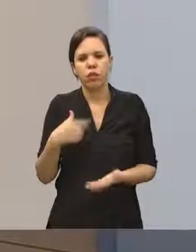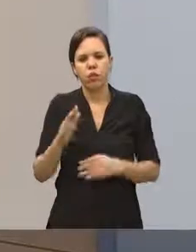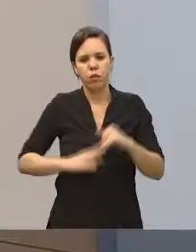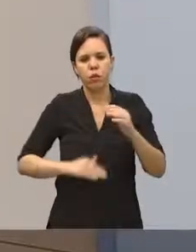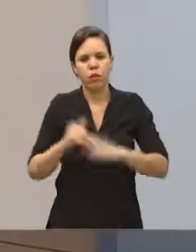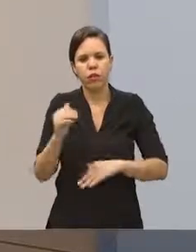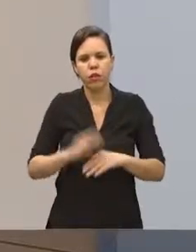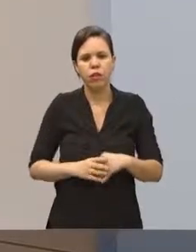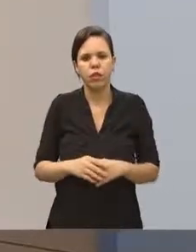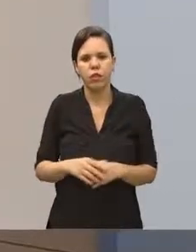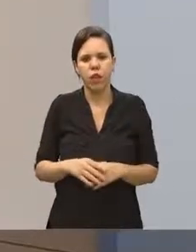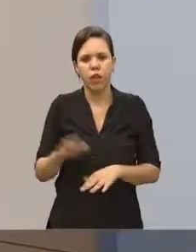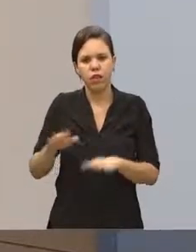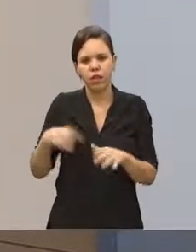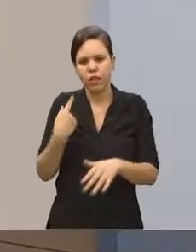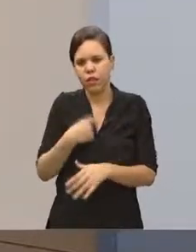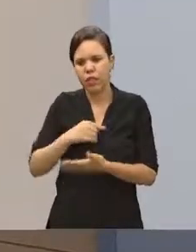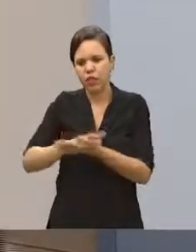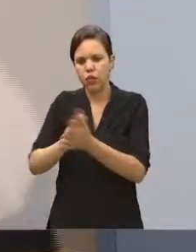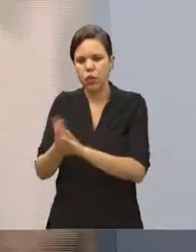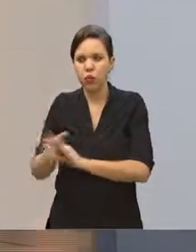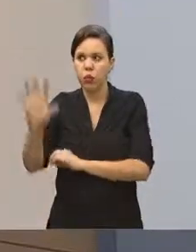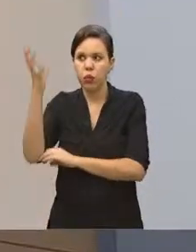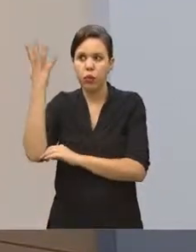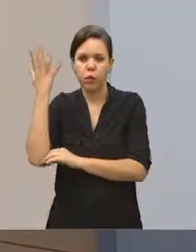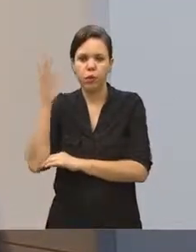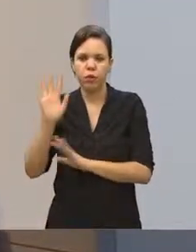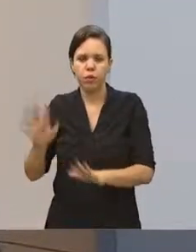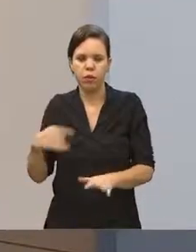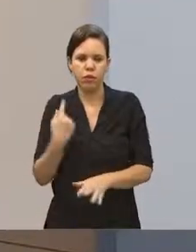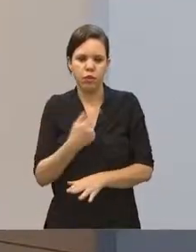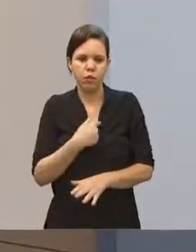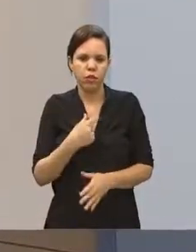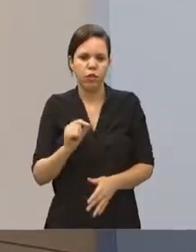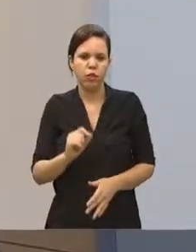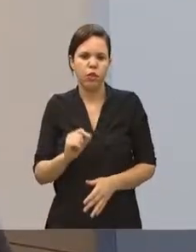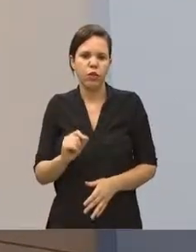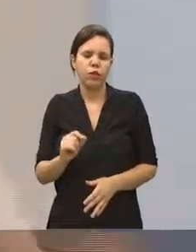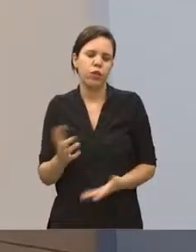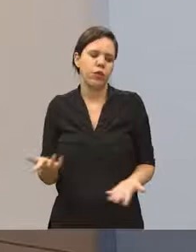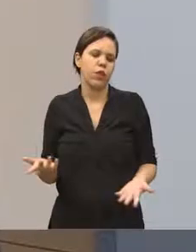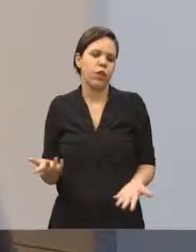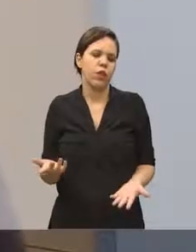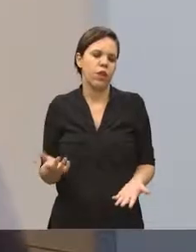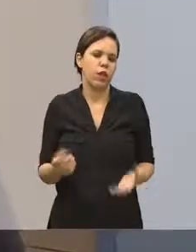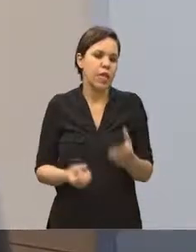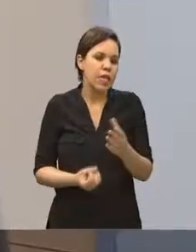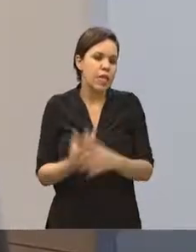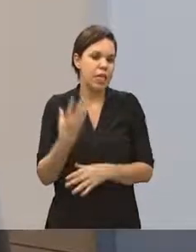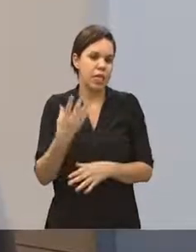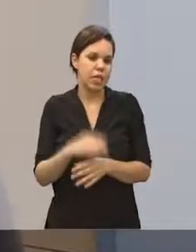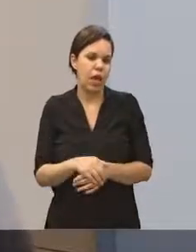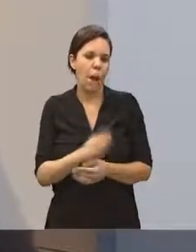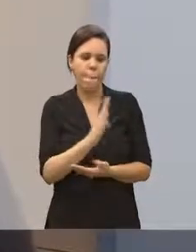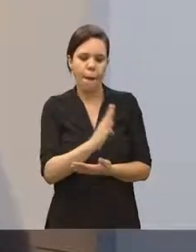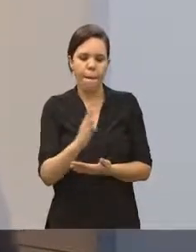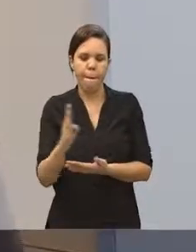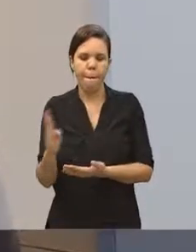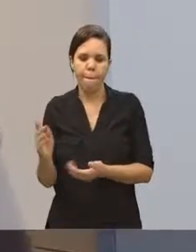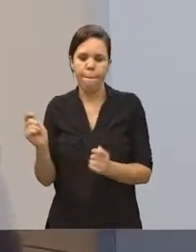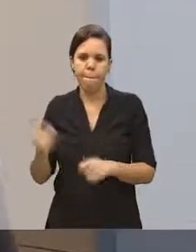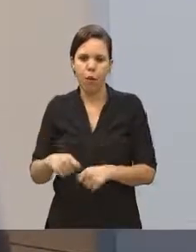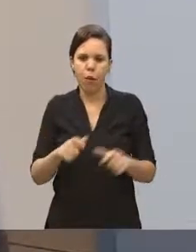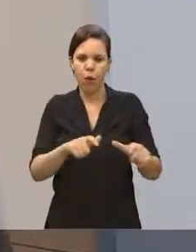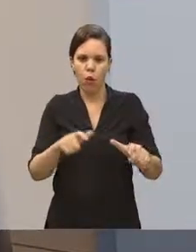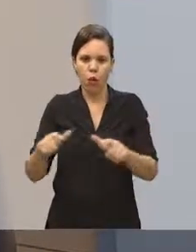das que mais degradam o meio ambiente, né? Então, a gente tirou o princípio justamente para criar uma biblioteca que fosse uma